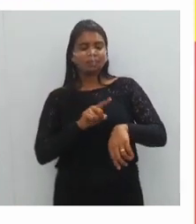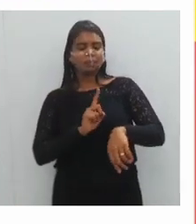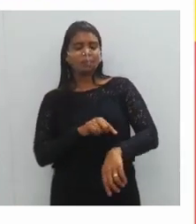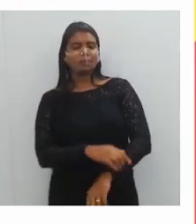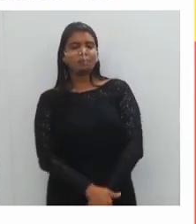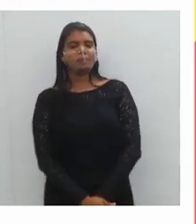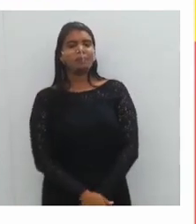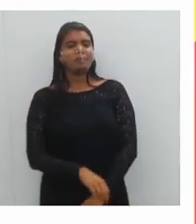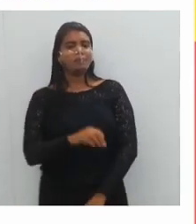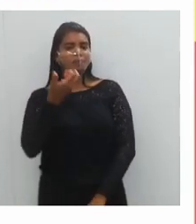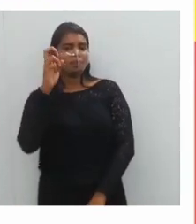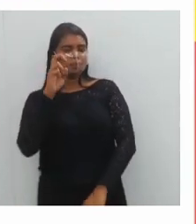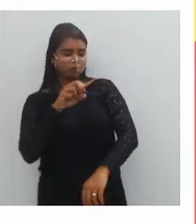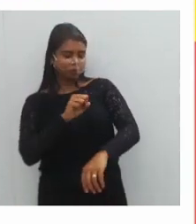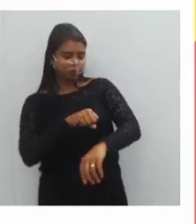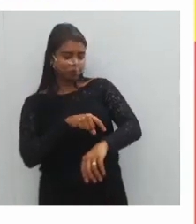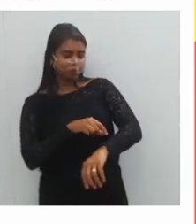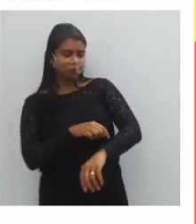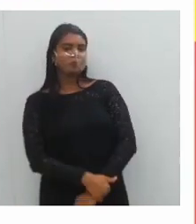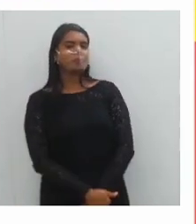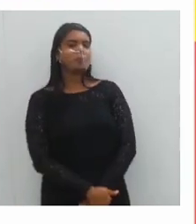Tempo, 15 segundos.